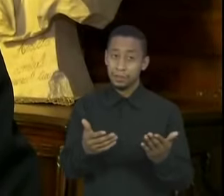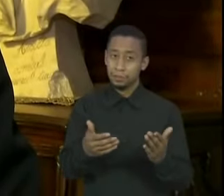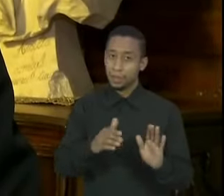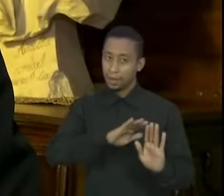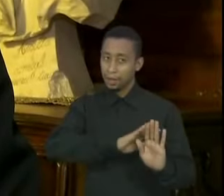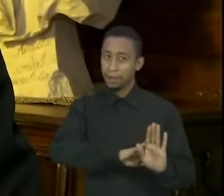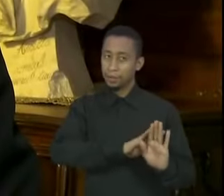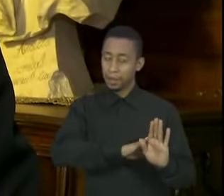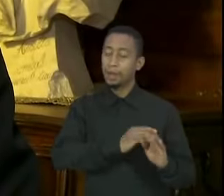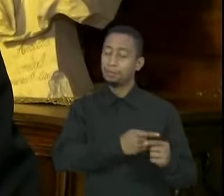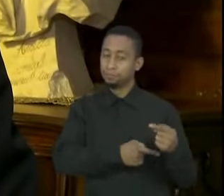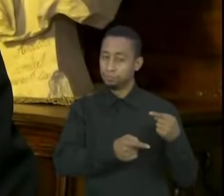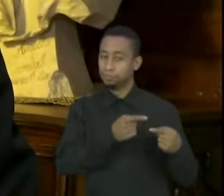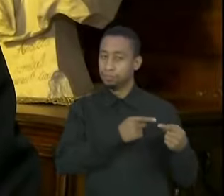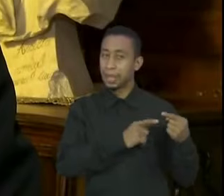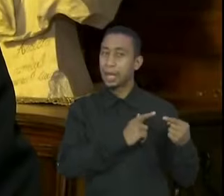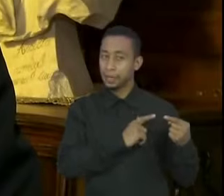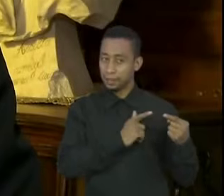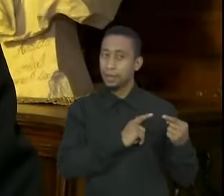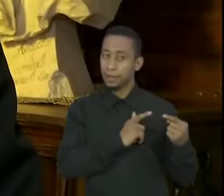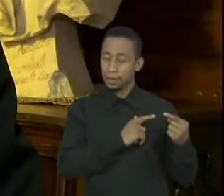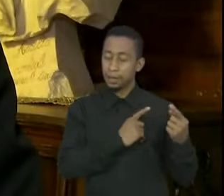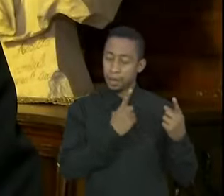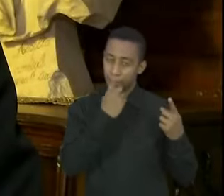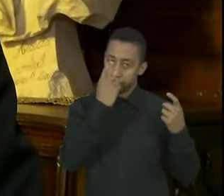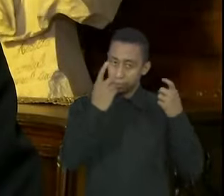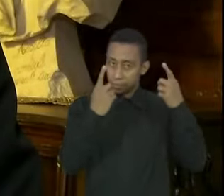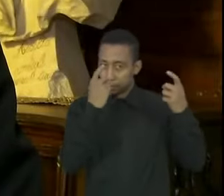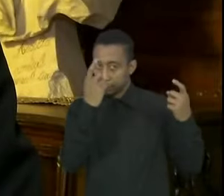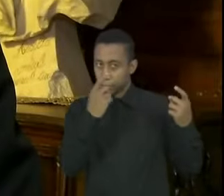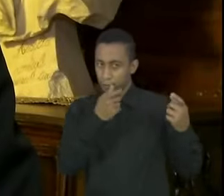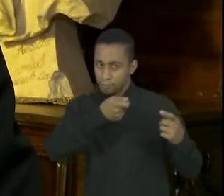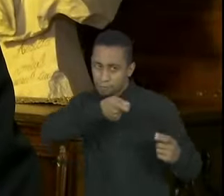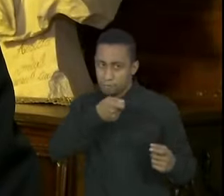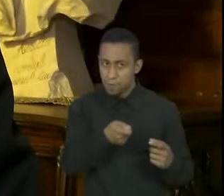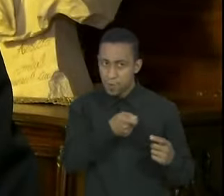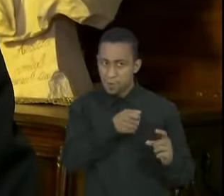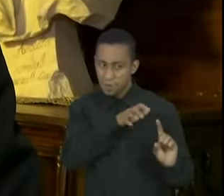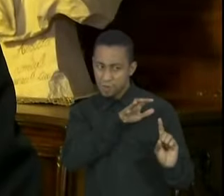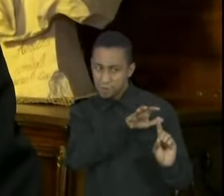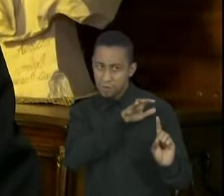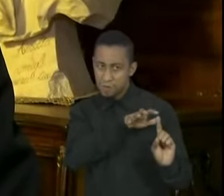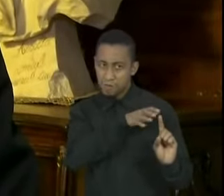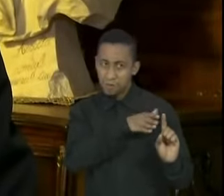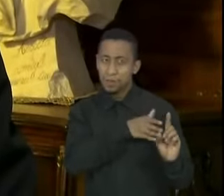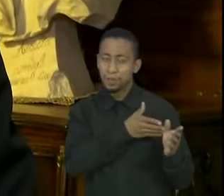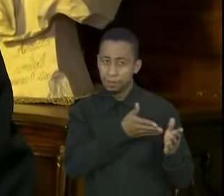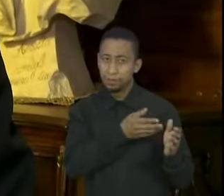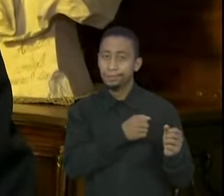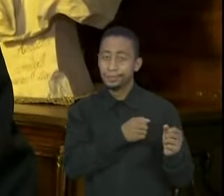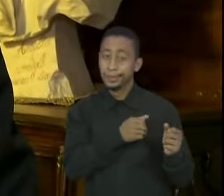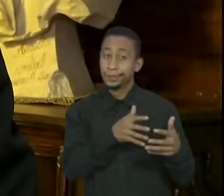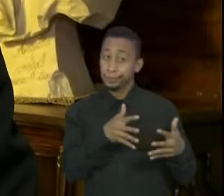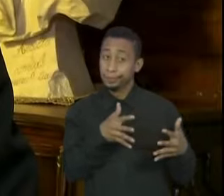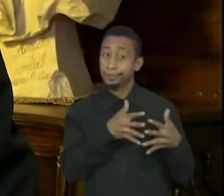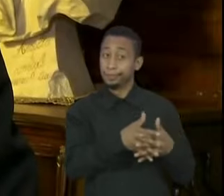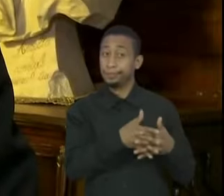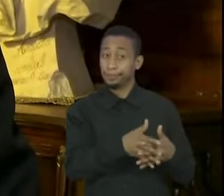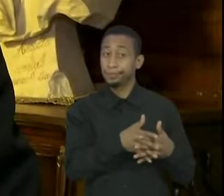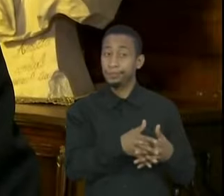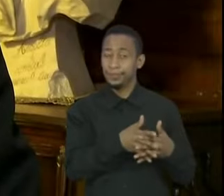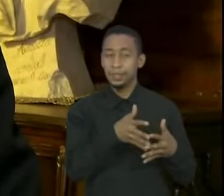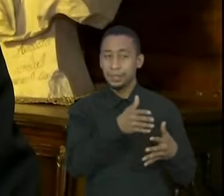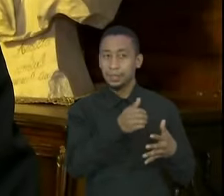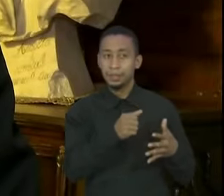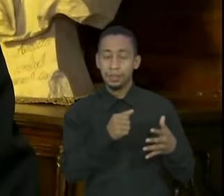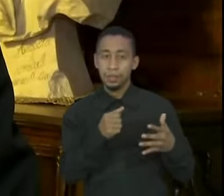de certas ideias radicais de satisfaz atistas irracionais que